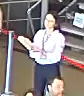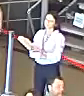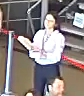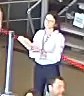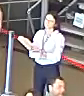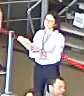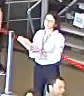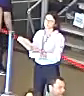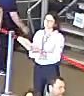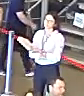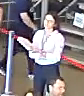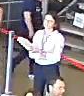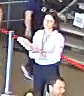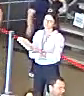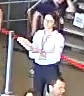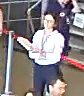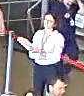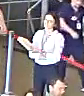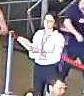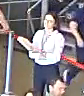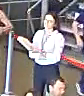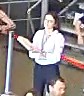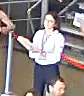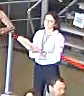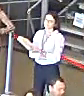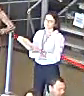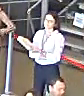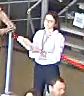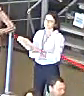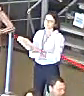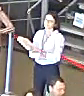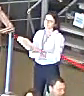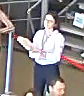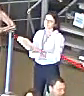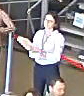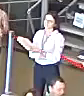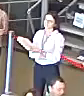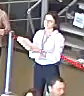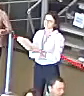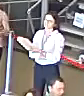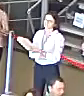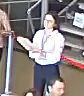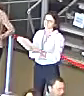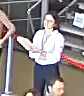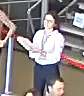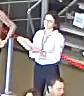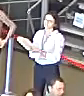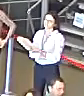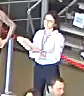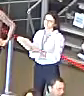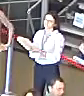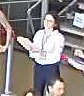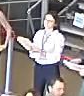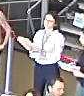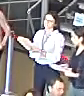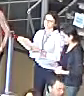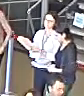discussão desde 2013 nós temos aqui relatos de de de audiências públicas